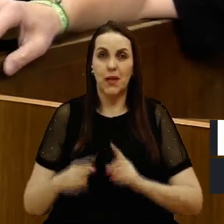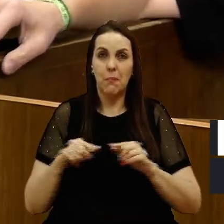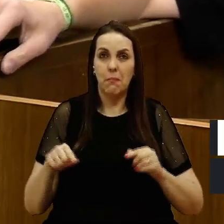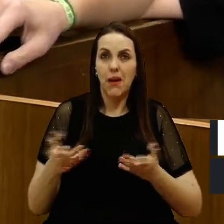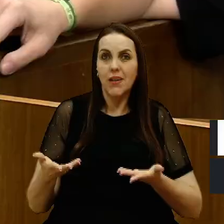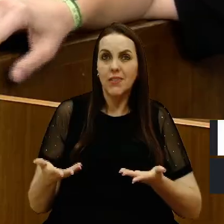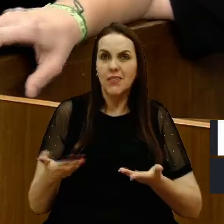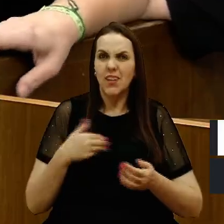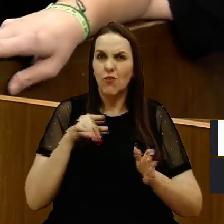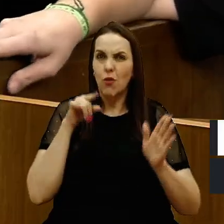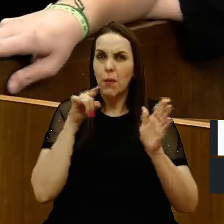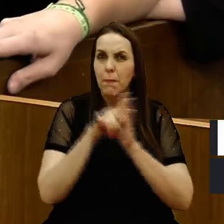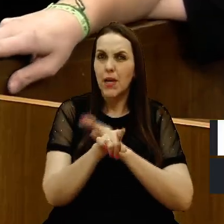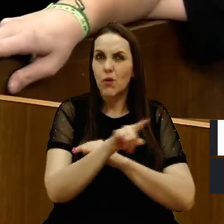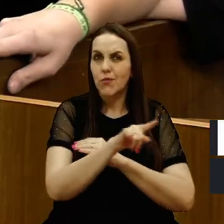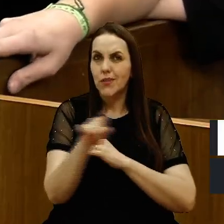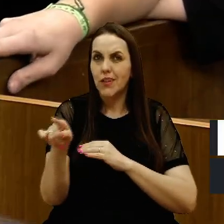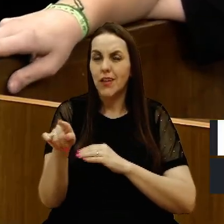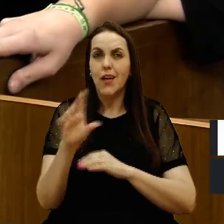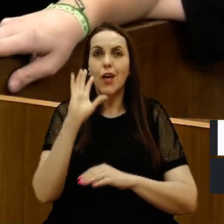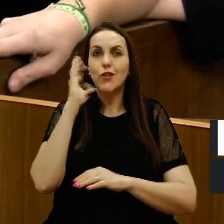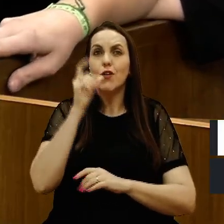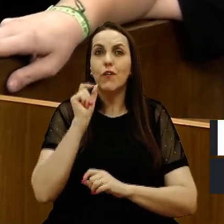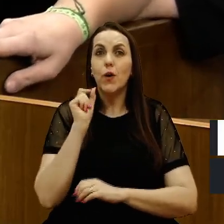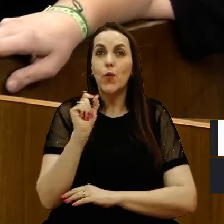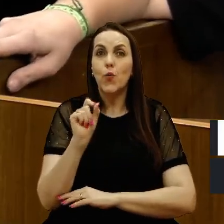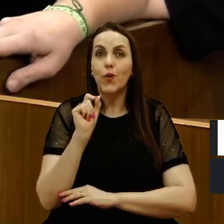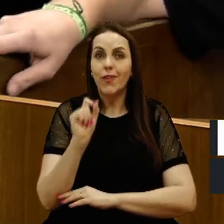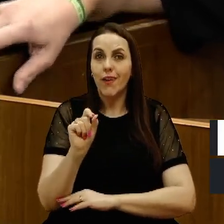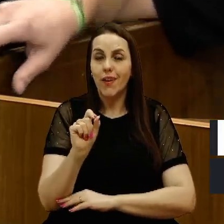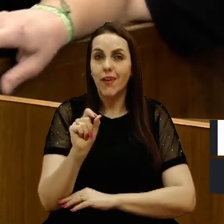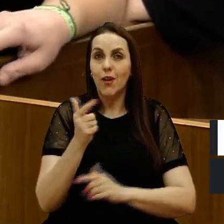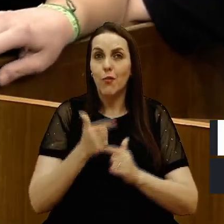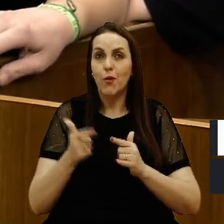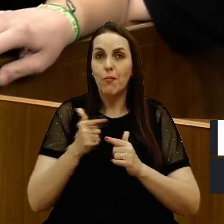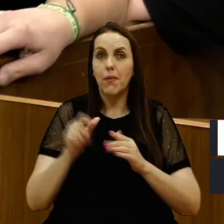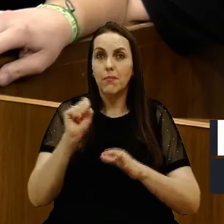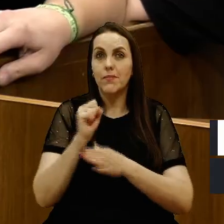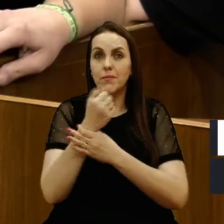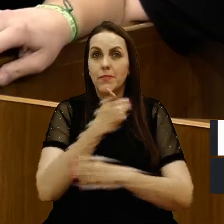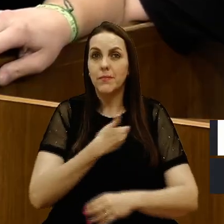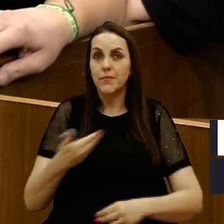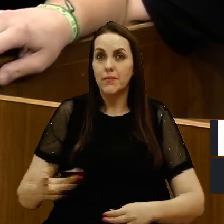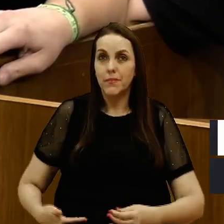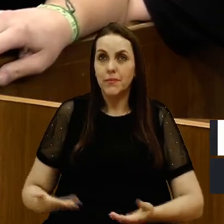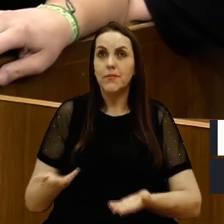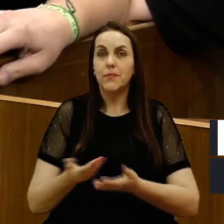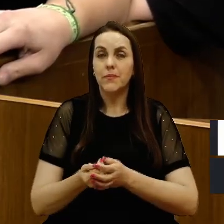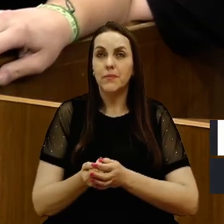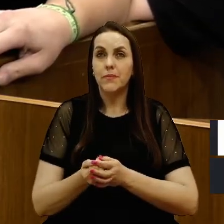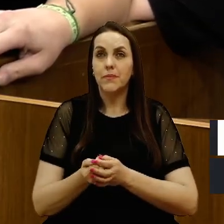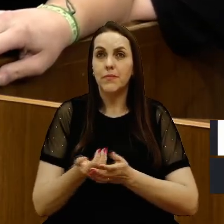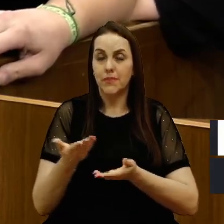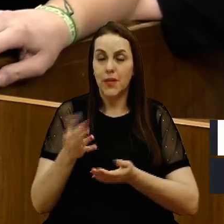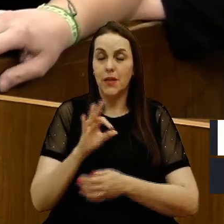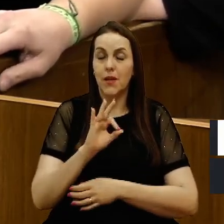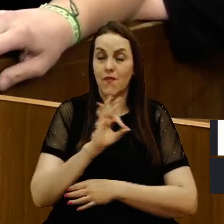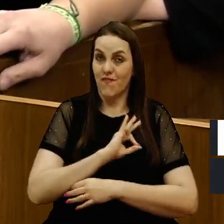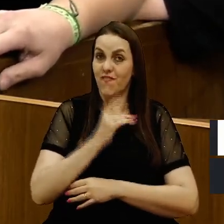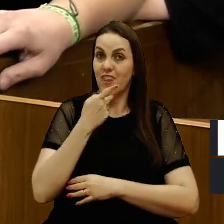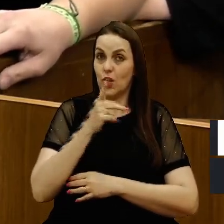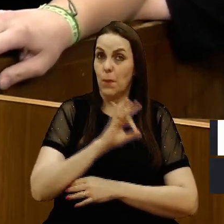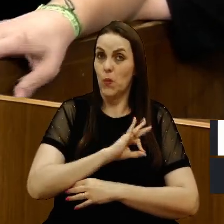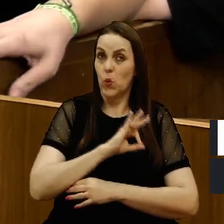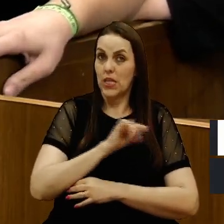aqui o questionamento, né? Nós vamos resolver o quê? Nosso problema de segurança pública, presidente, tornando a guarda a polícia. Quem vai